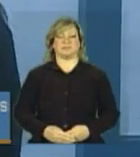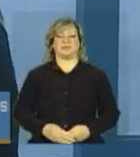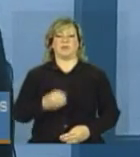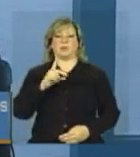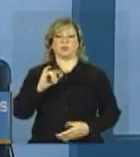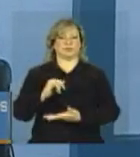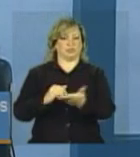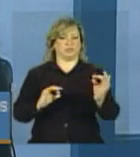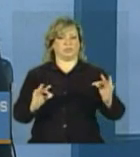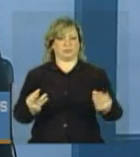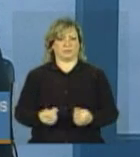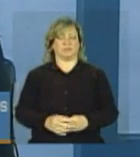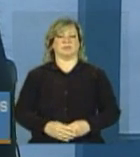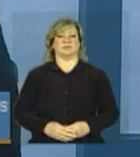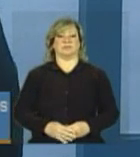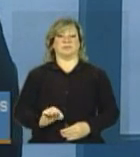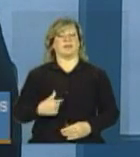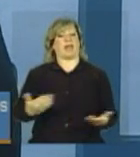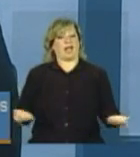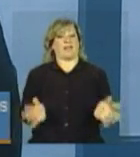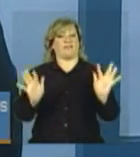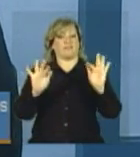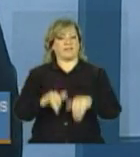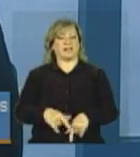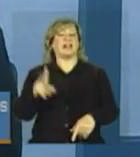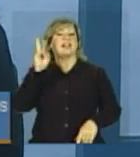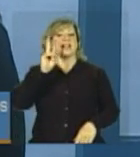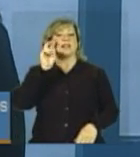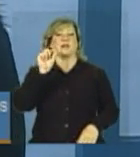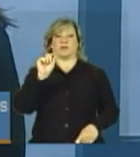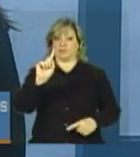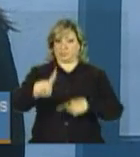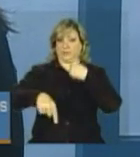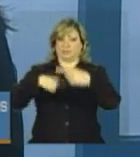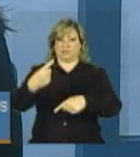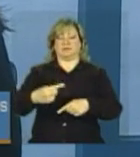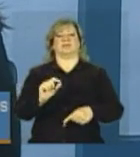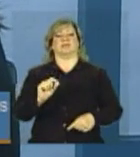Bom dia para todos. Bom, a gente fica por aqui, então, lembrando que na